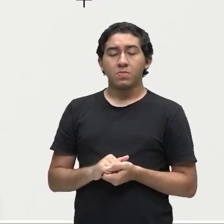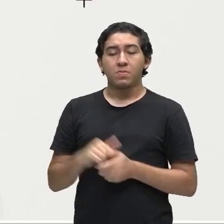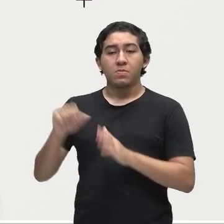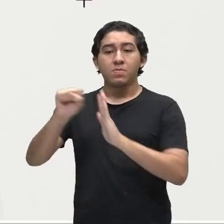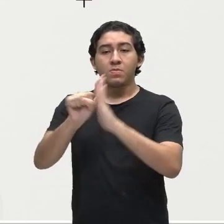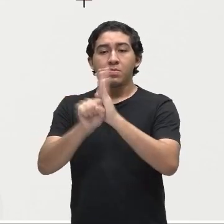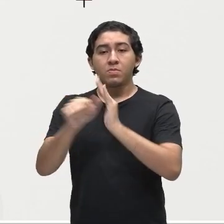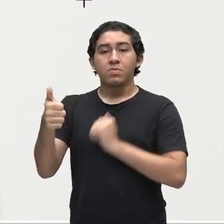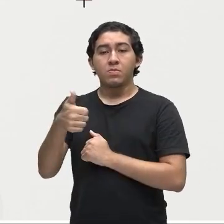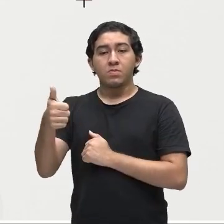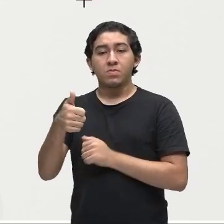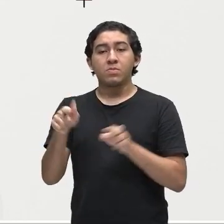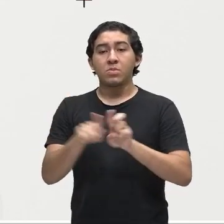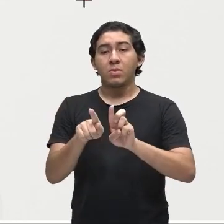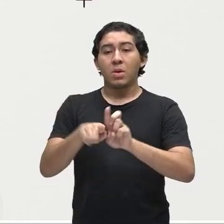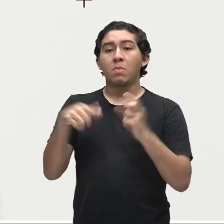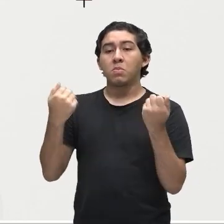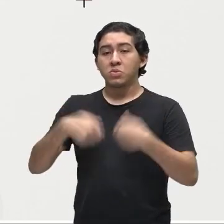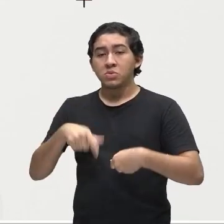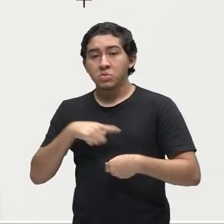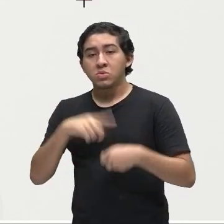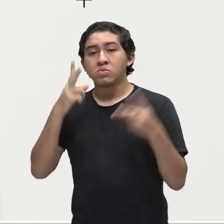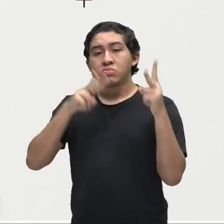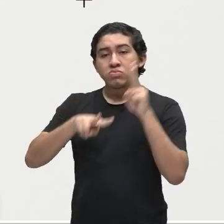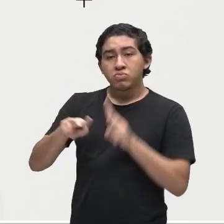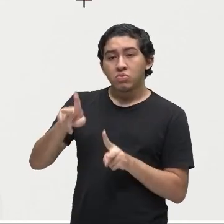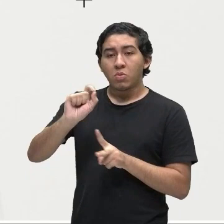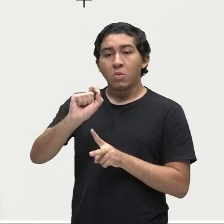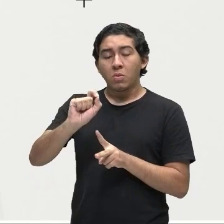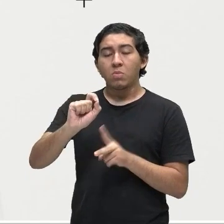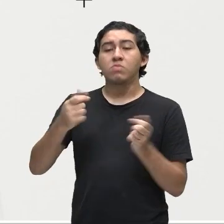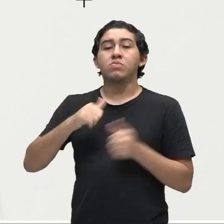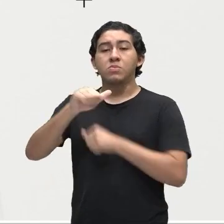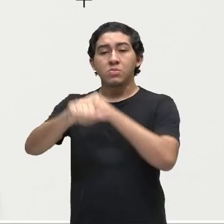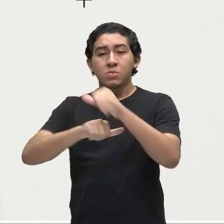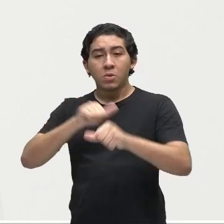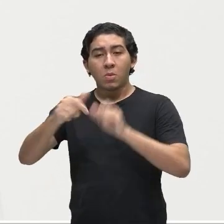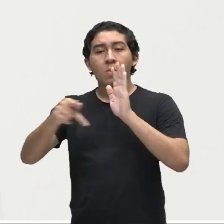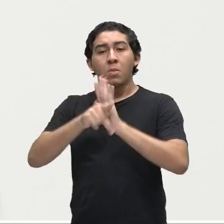século XI, podemos observar uma grande mudança